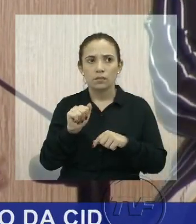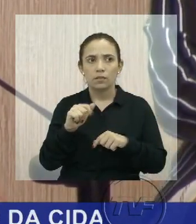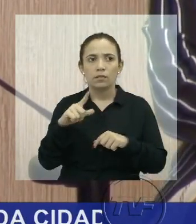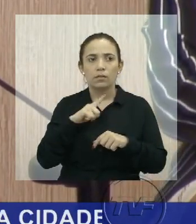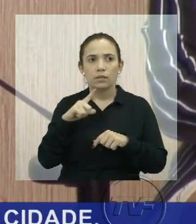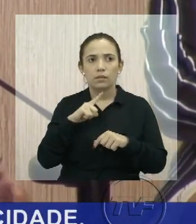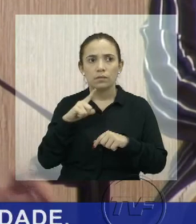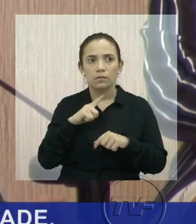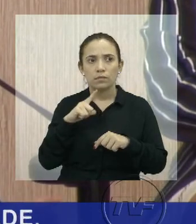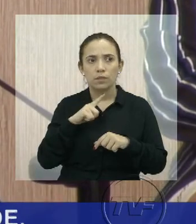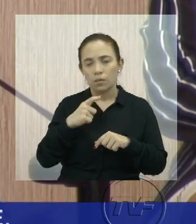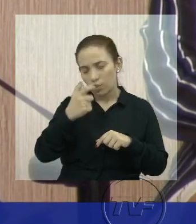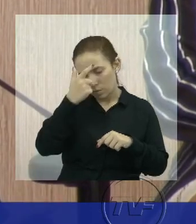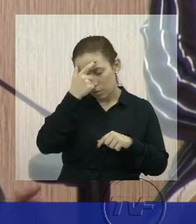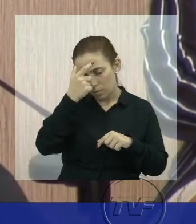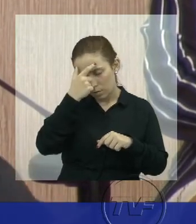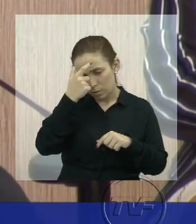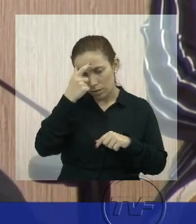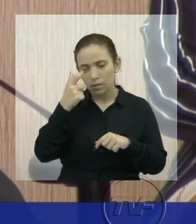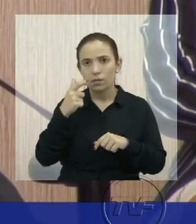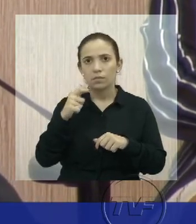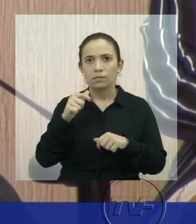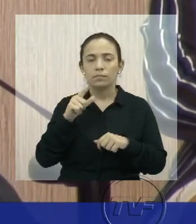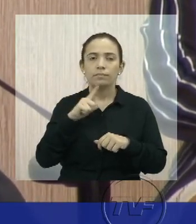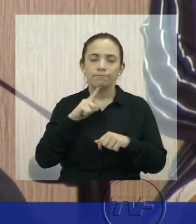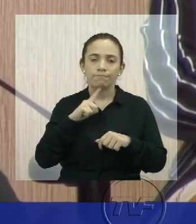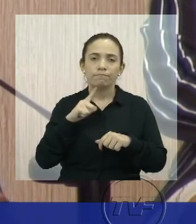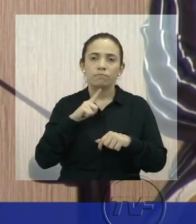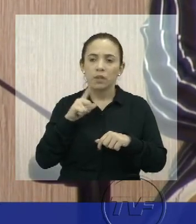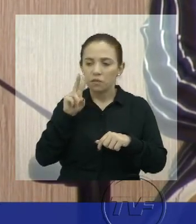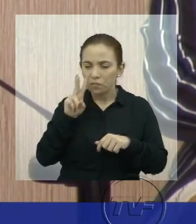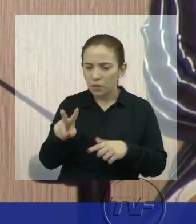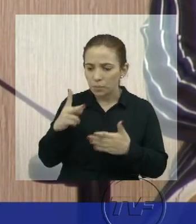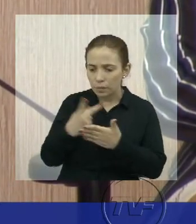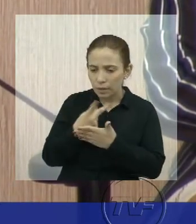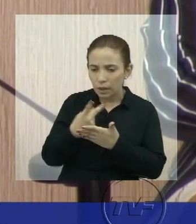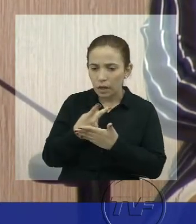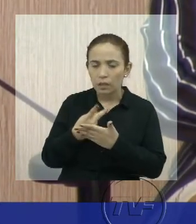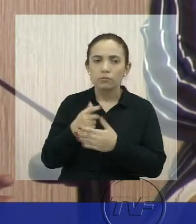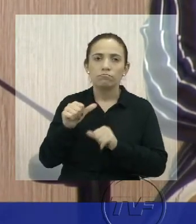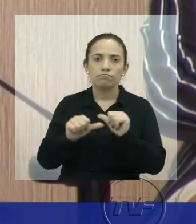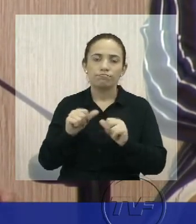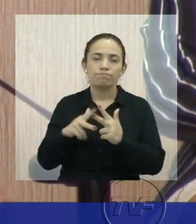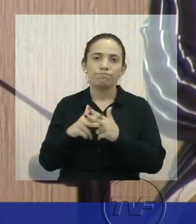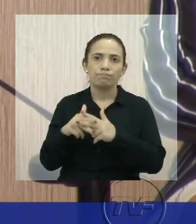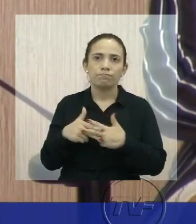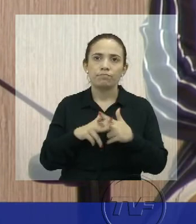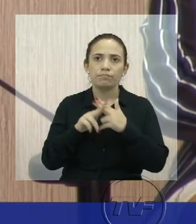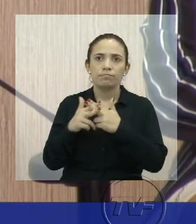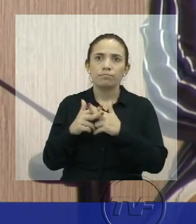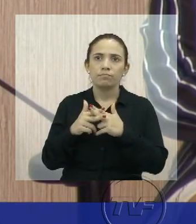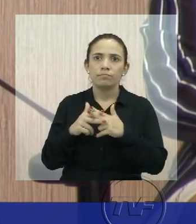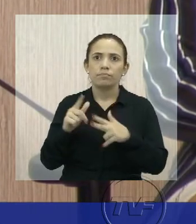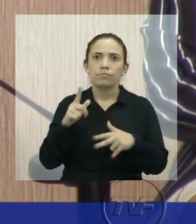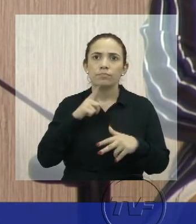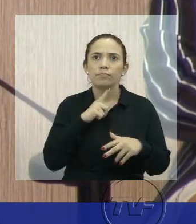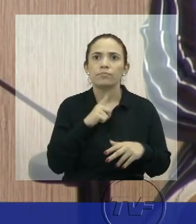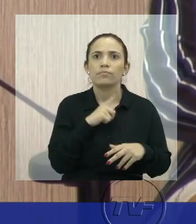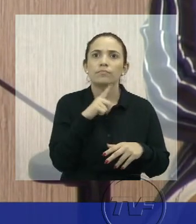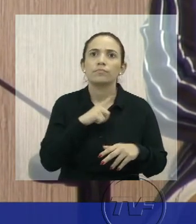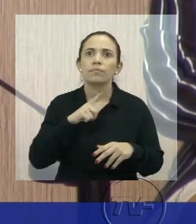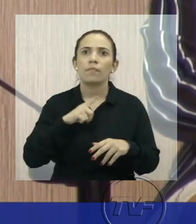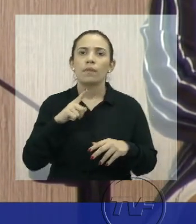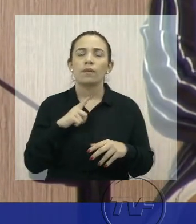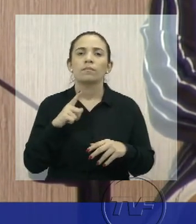que tomou consciência das suas obrigações e tomou providências para isso, daquele que é a minoria, graças a Deus,